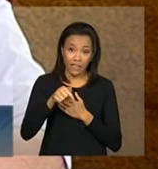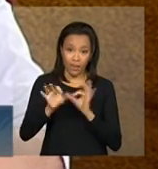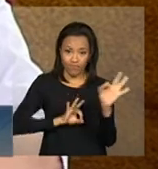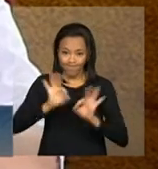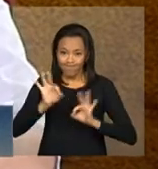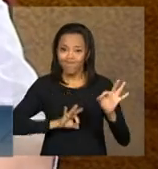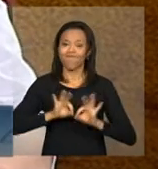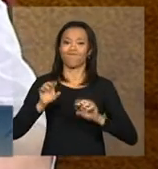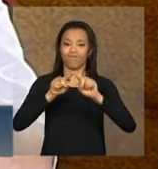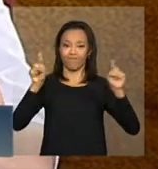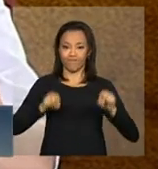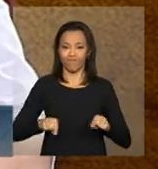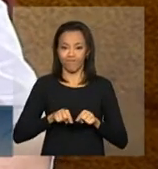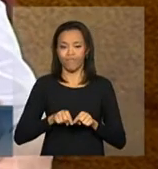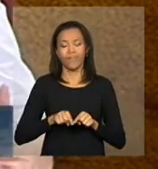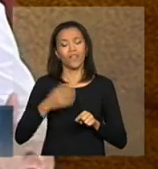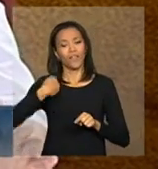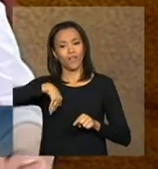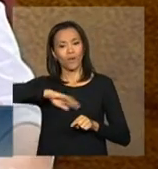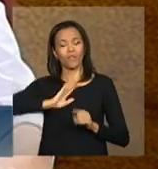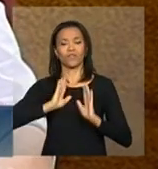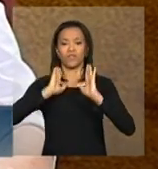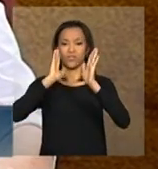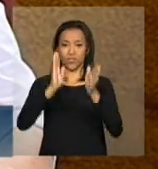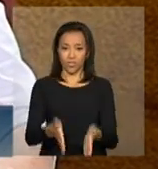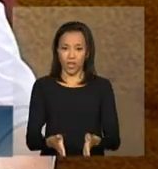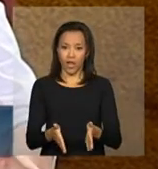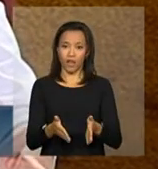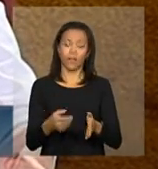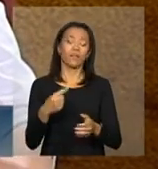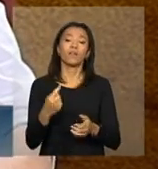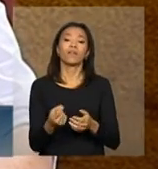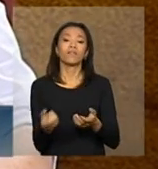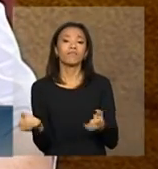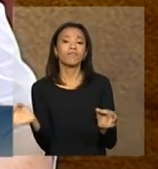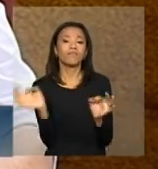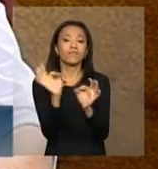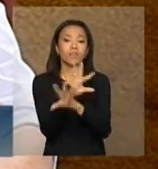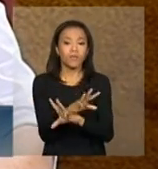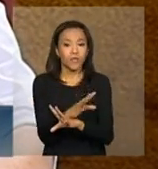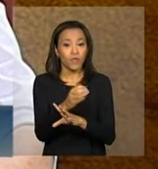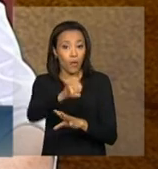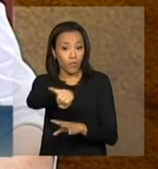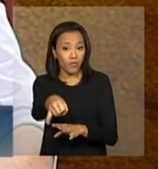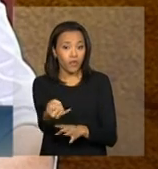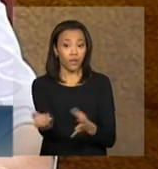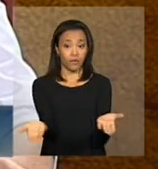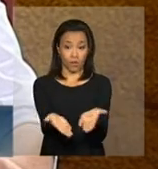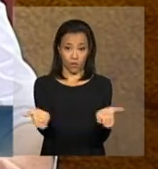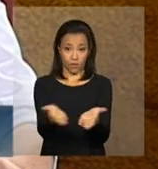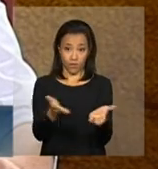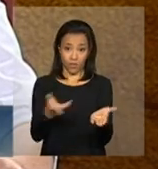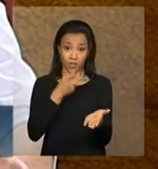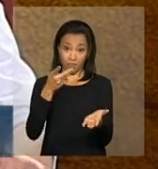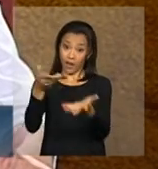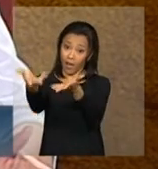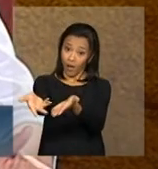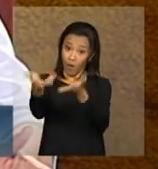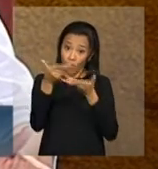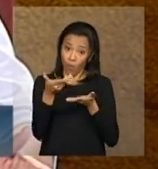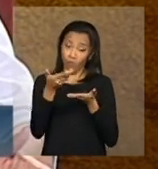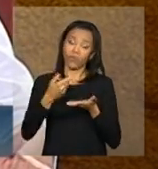e nós estamos saindo já com o módulo, inclusive, eu aproveito a oportunidade aqui hoje para fazer um convite,